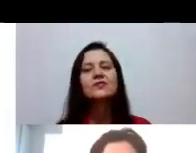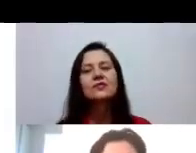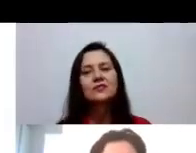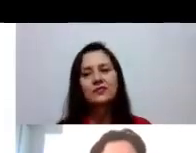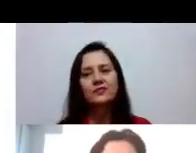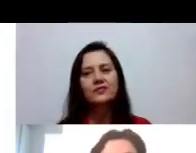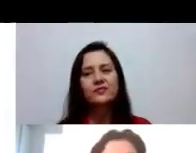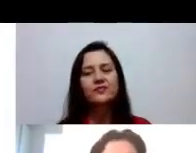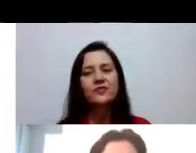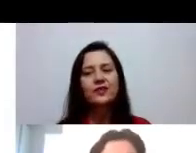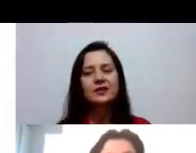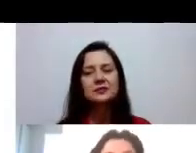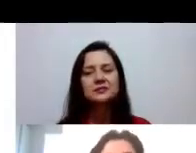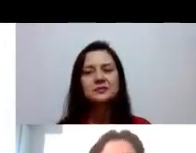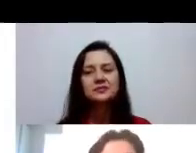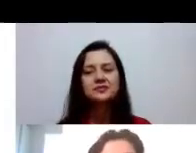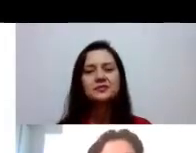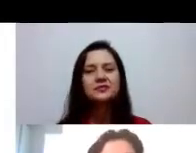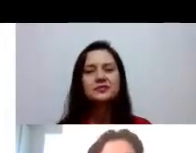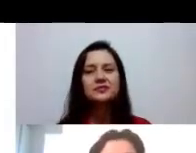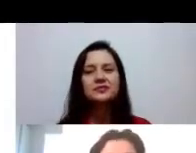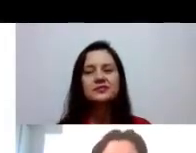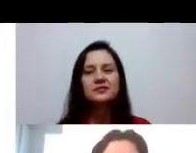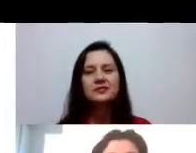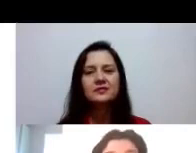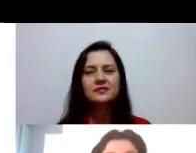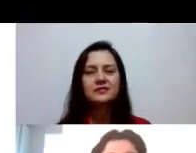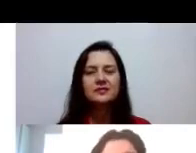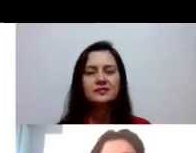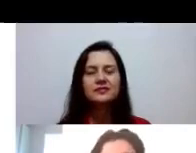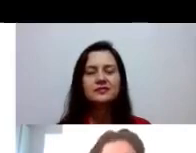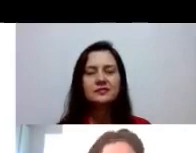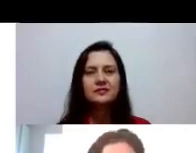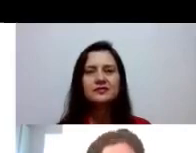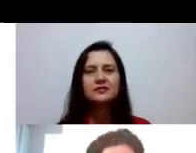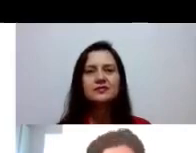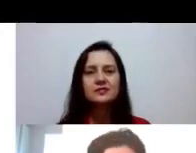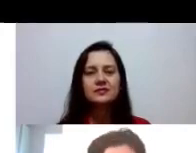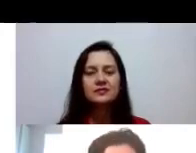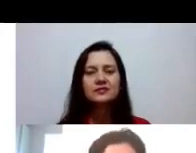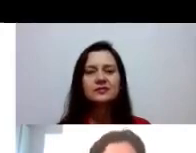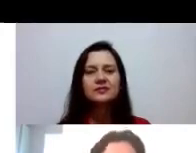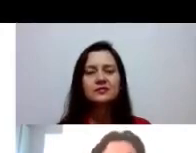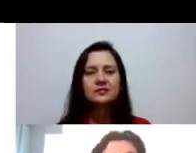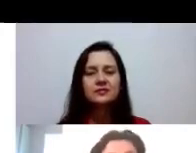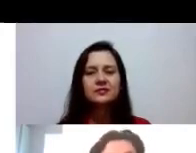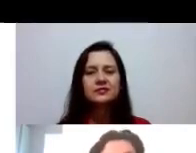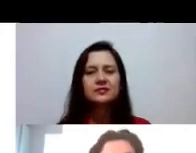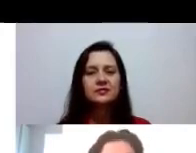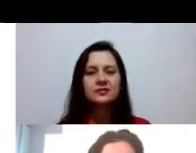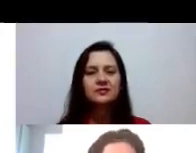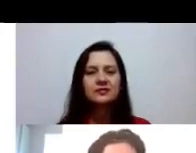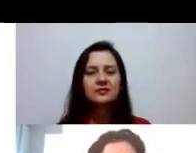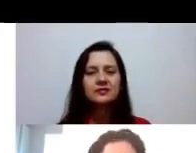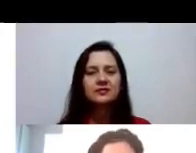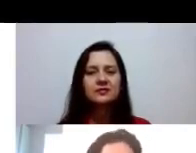Não. Tá? Por isso é muito importante. Todas as situações que você entender que é possível dar continuidade naquilo, sem cumprir